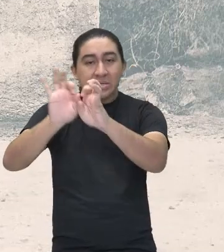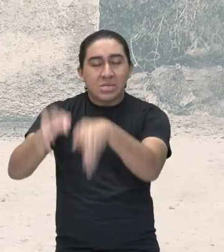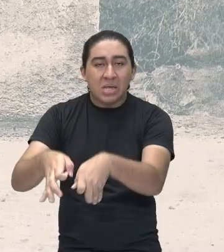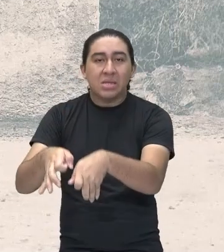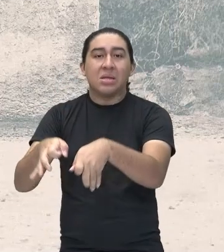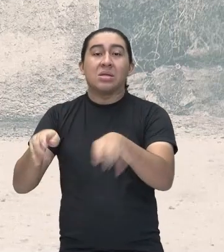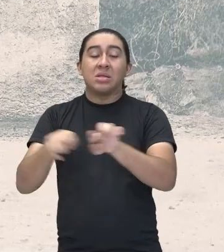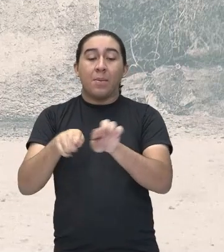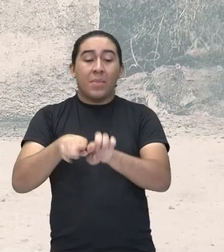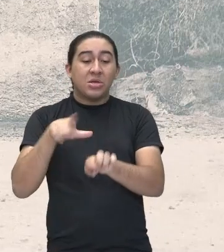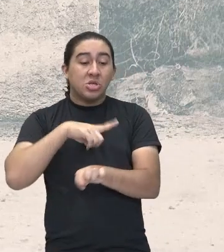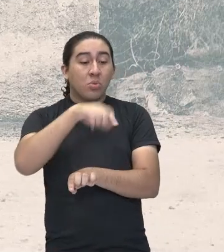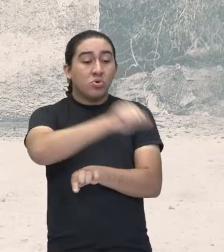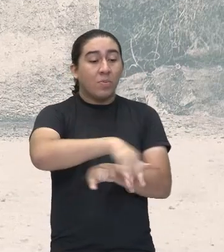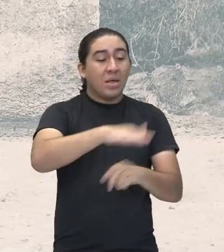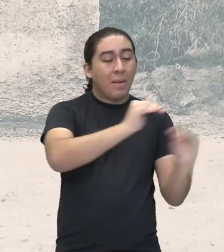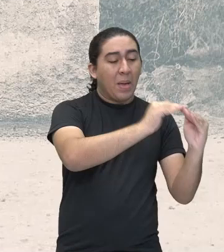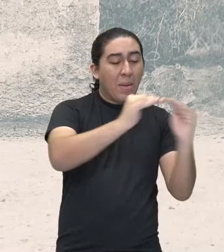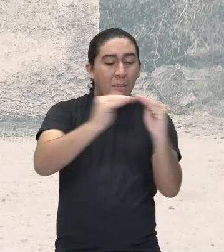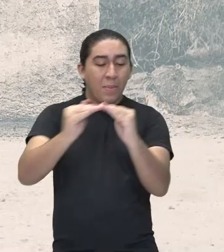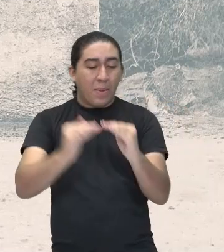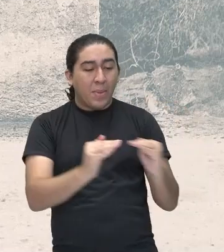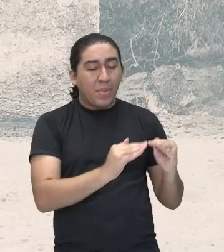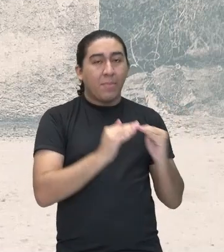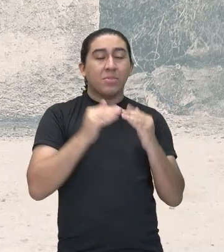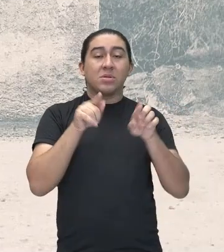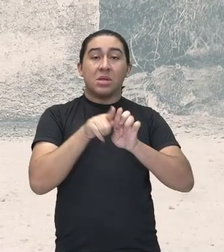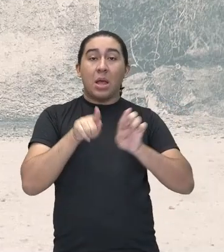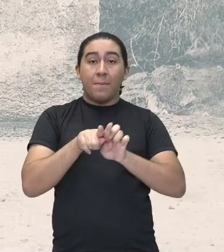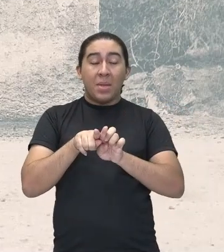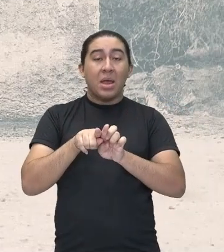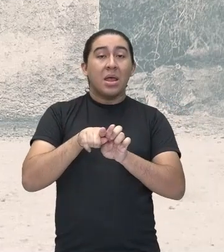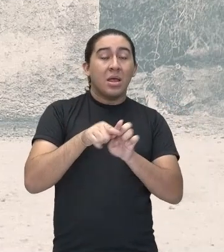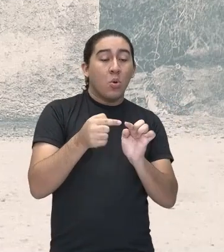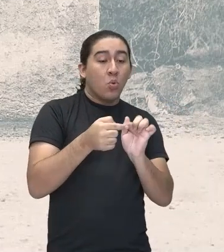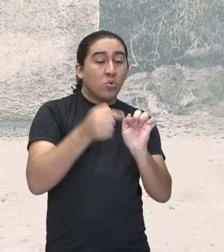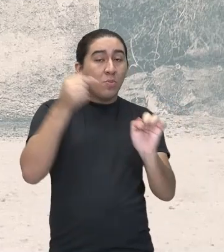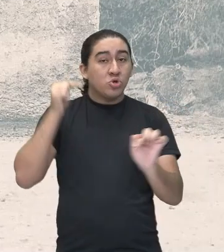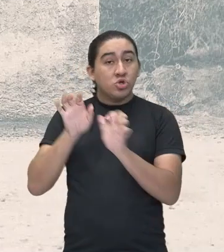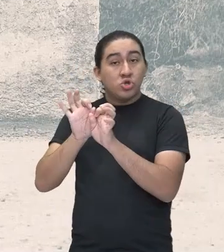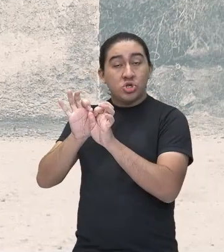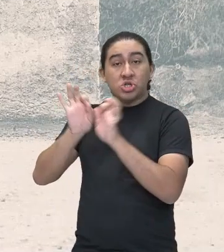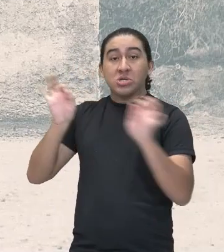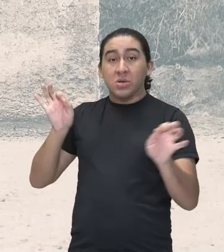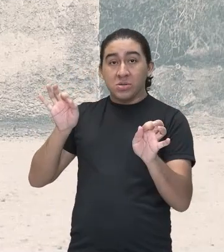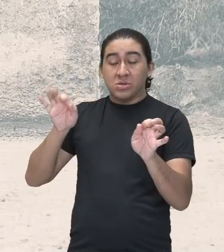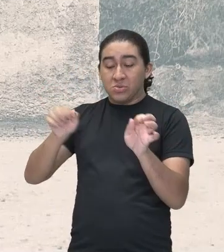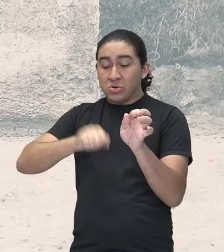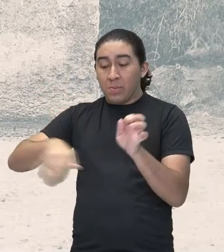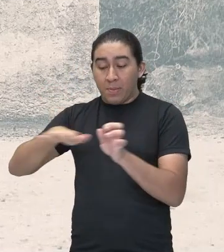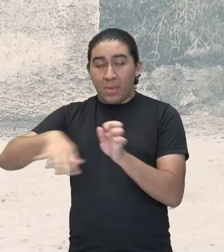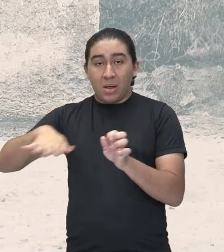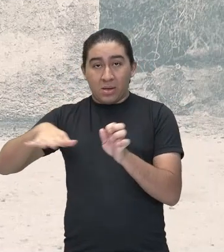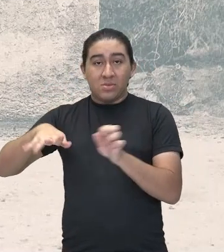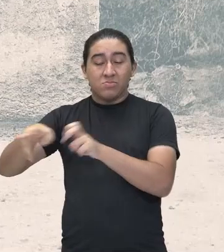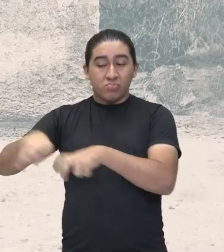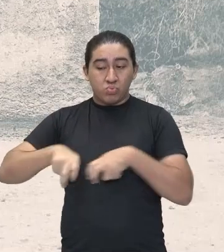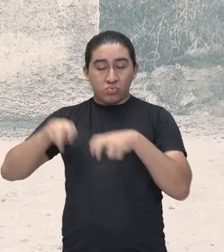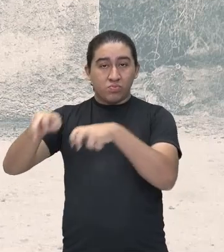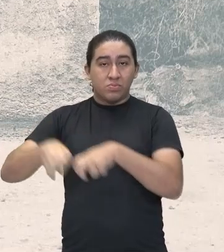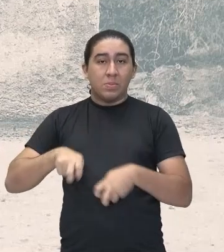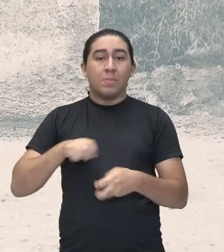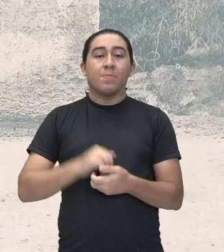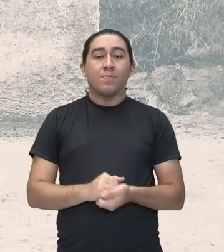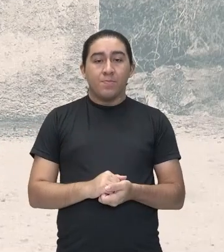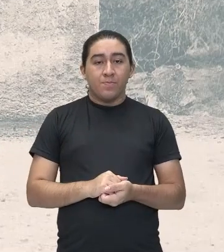a periferia e também o interior do país. E nesses locais, claro, esses locais eram os que